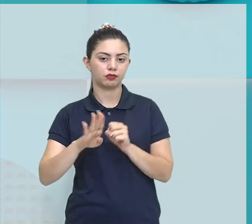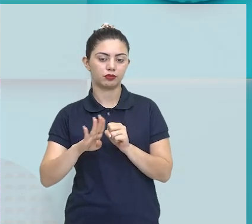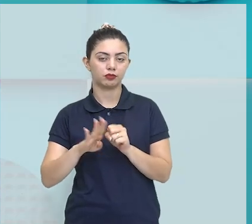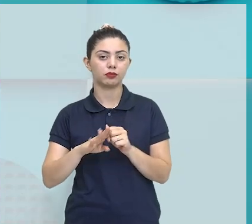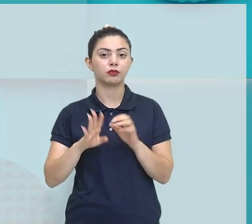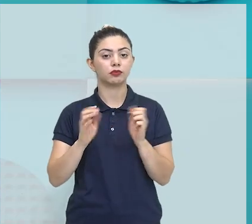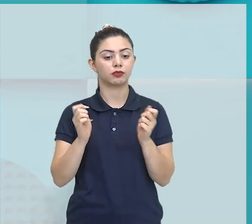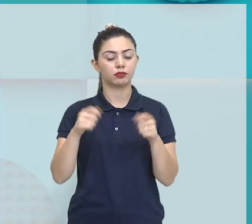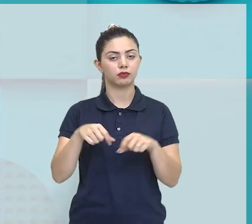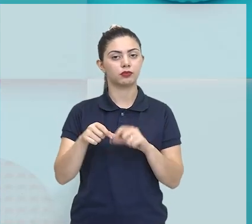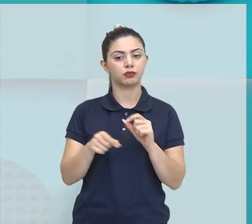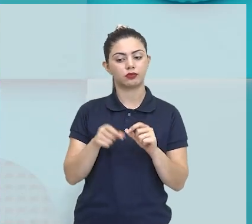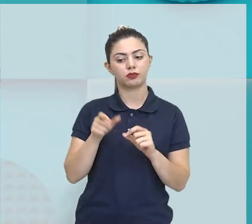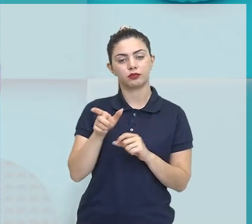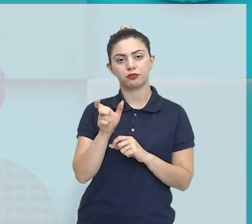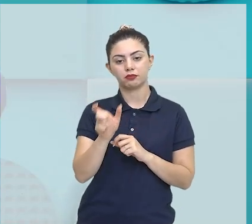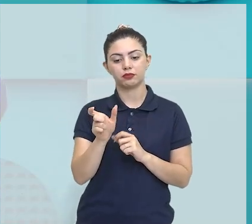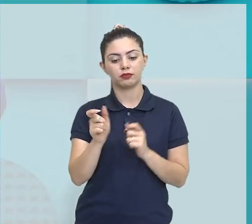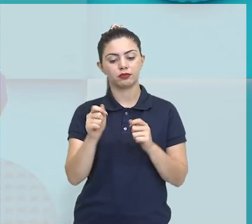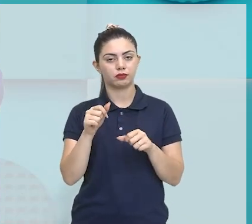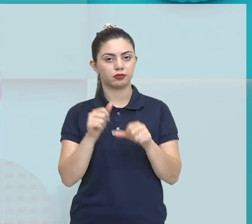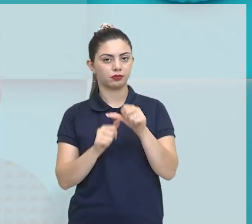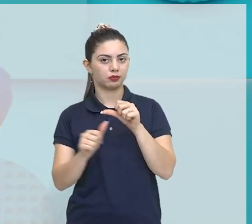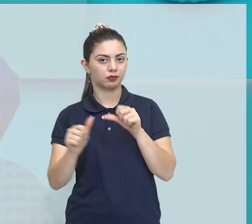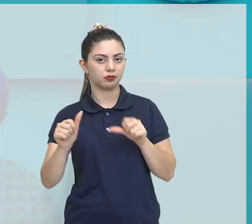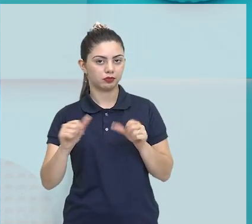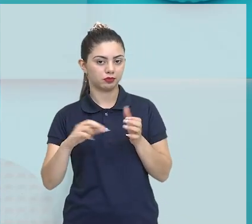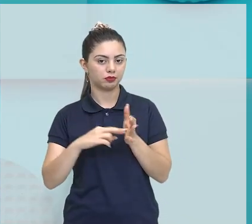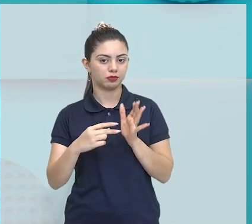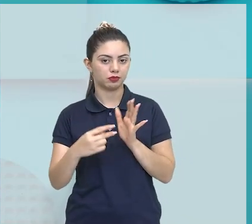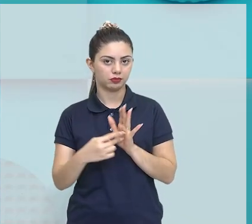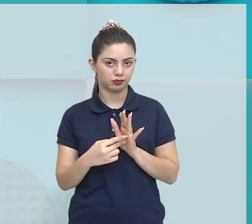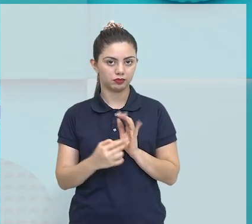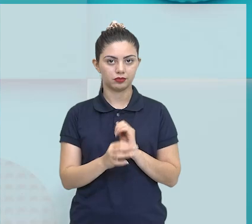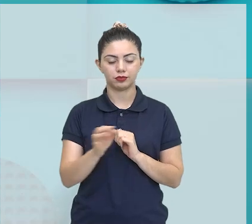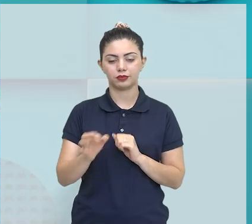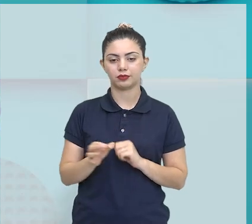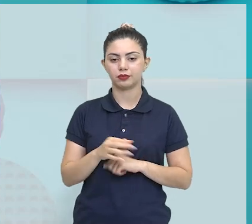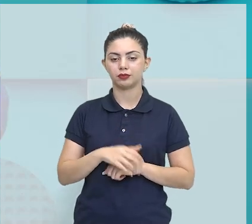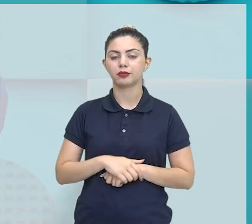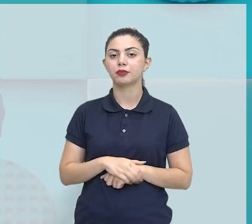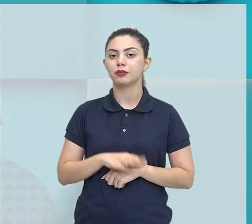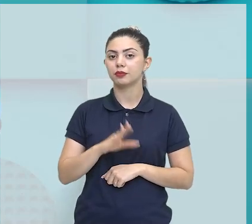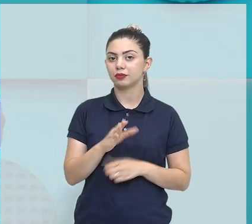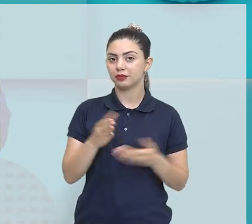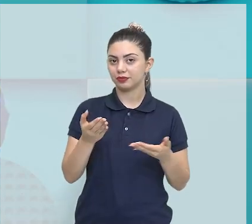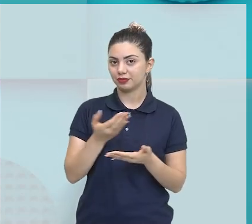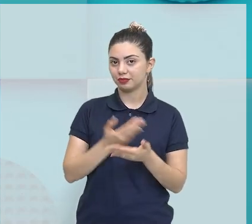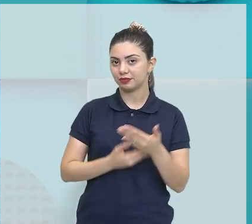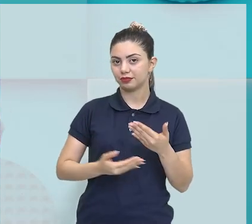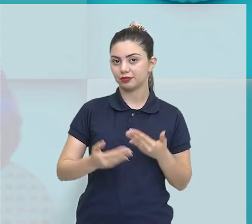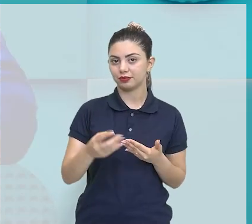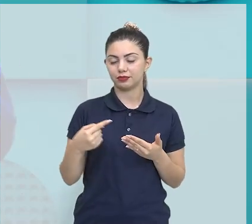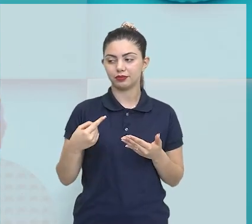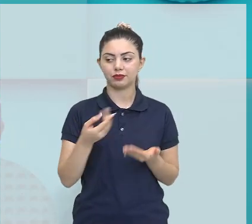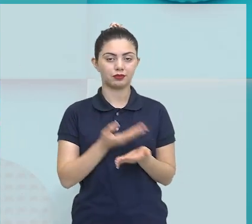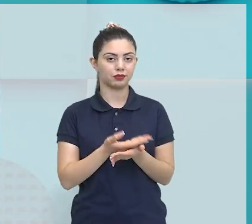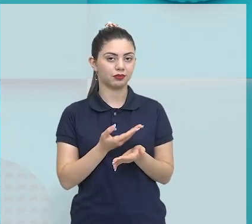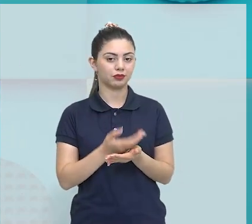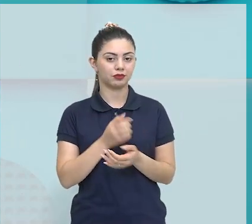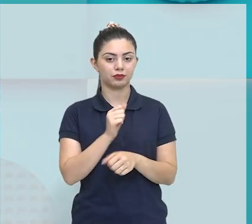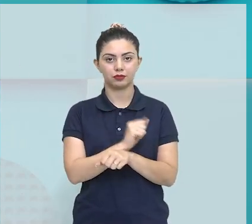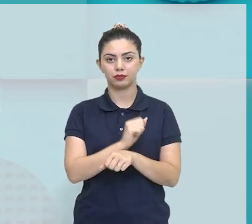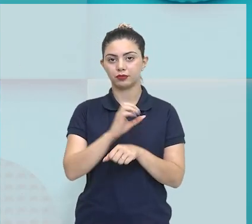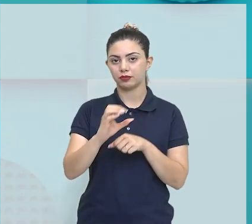mudar o sentido, né, estabelecer a diferença entre as palavras homônimas, vamos seguir compreendendo agora o